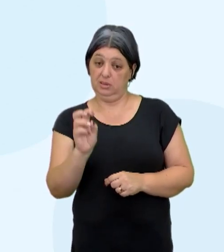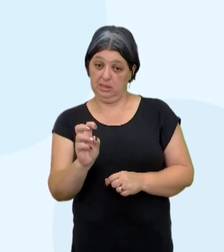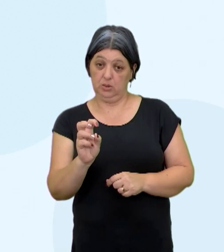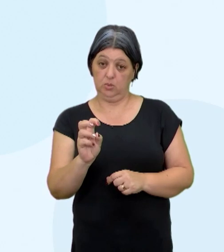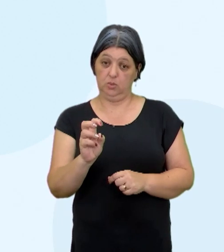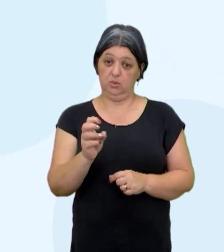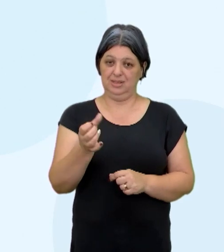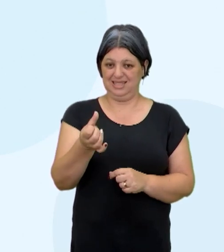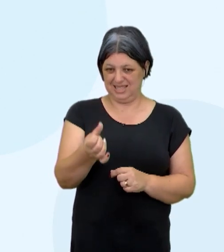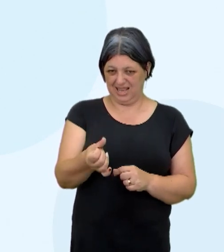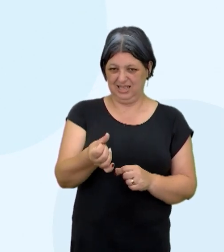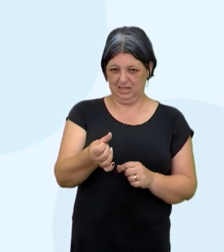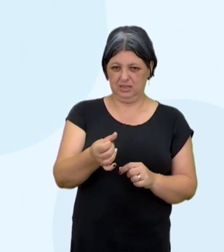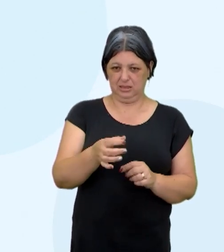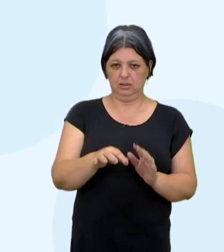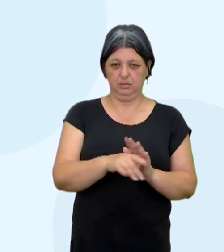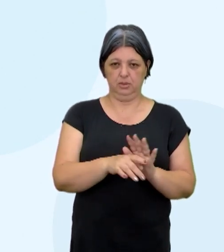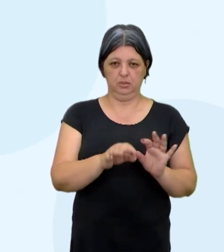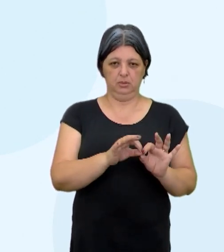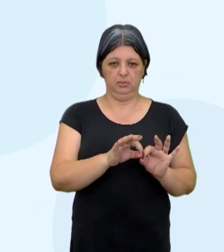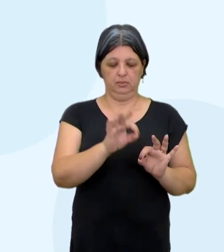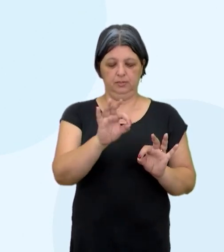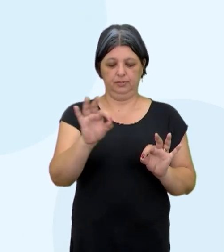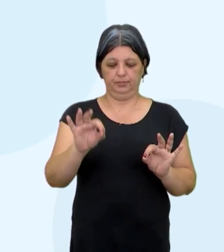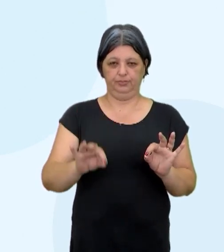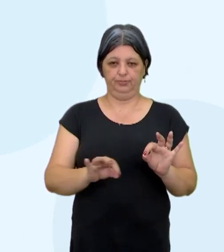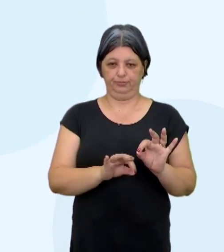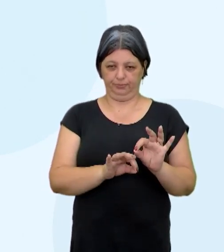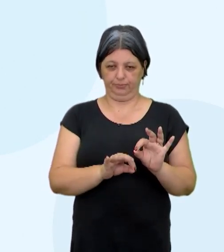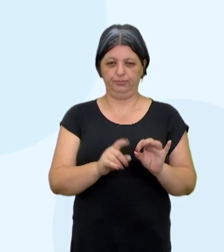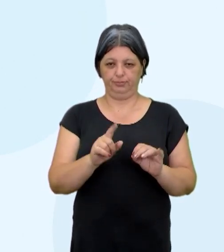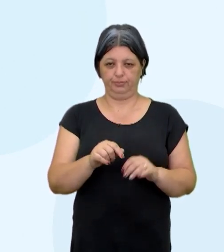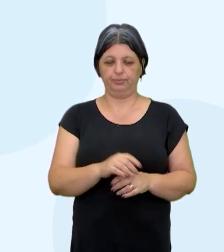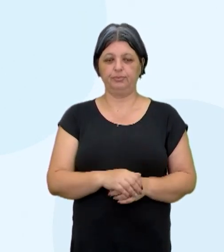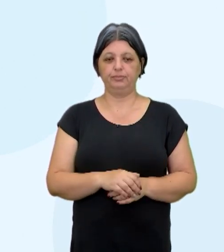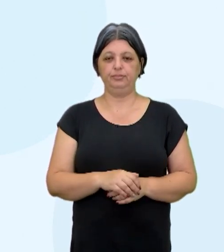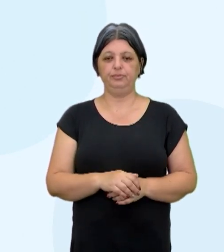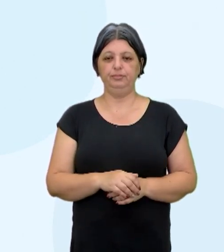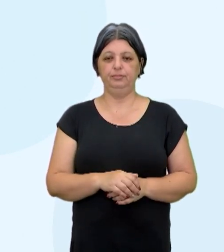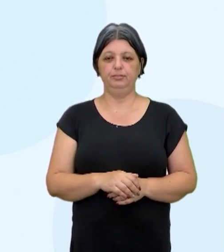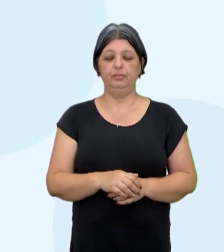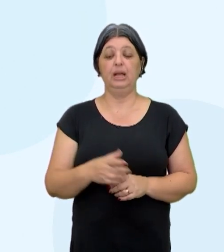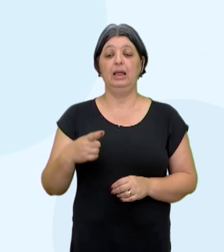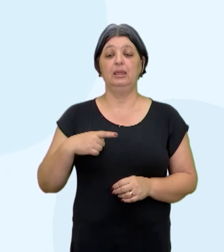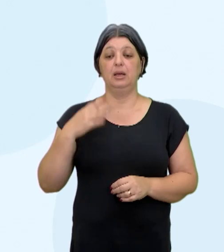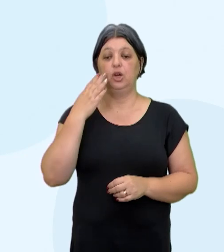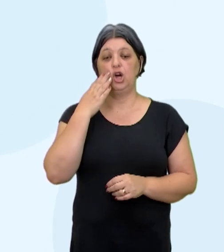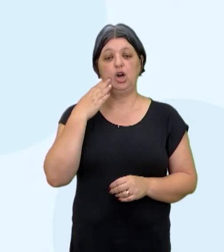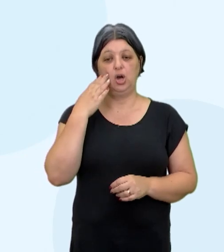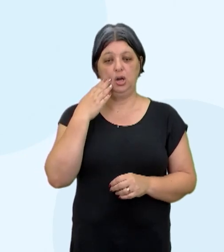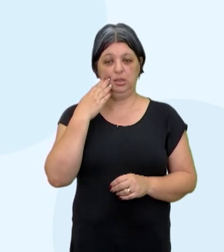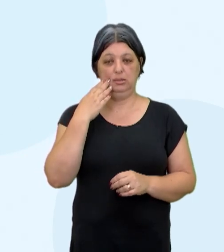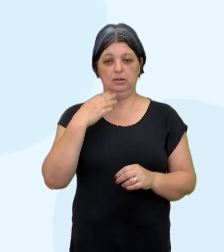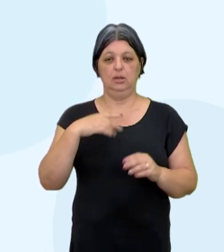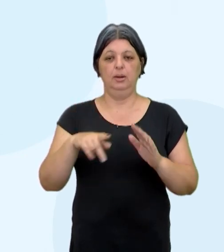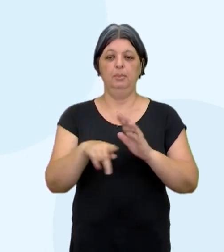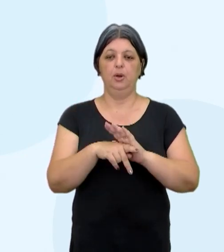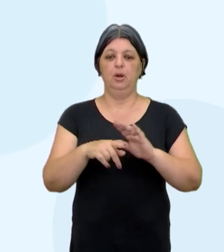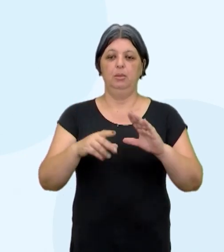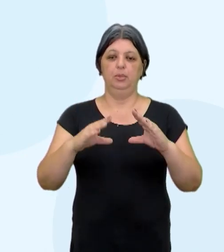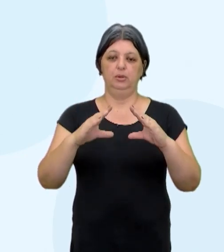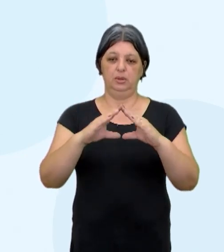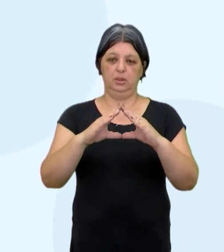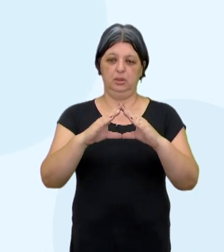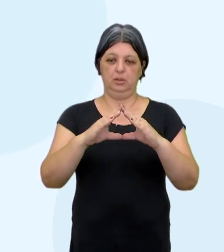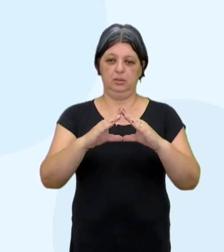Um hexágono, hexágono regular. Tá, o ângulo interno é de 120. E além disso, a gente tem aí em rosa, ó, triângulos equiláteros, figuras com